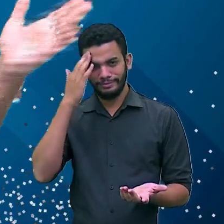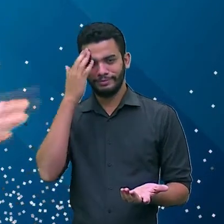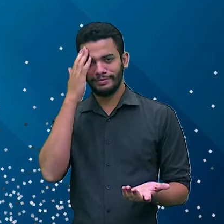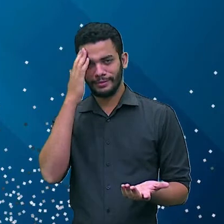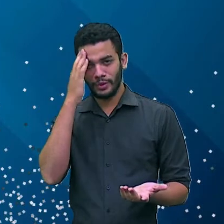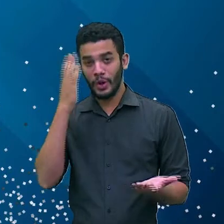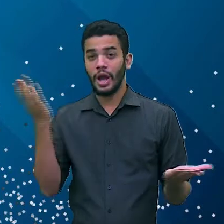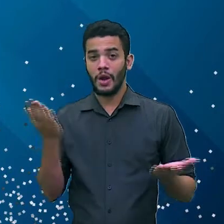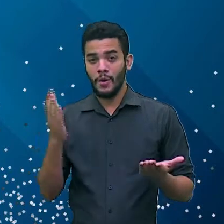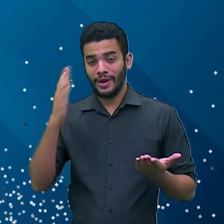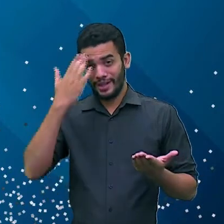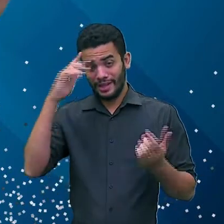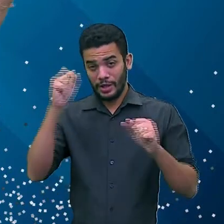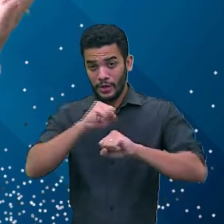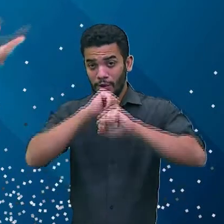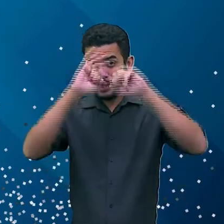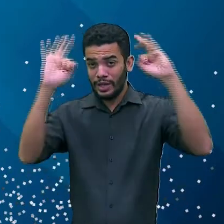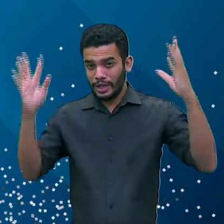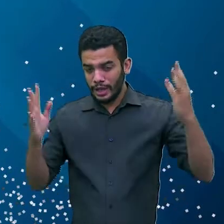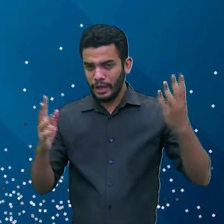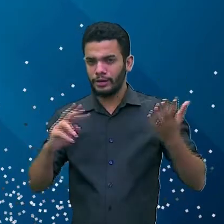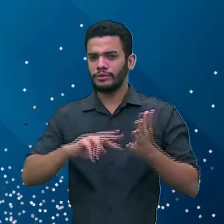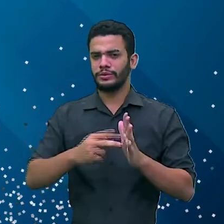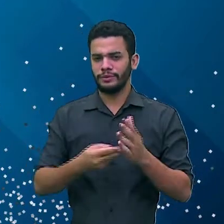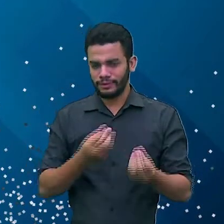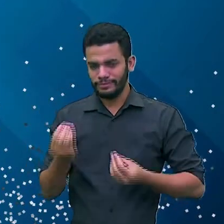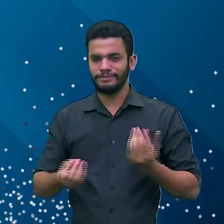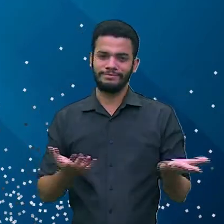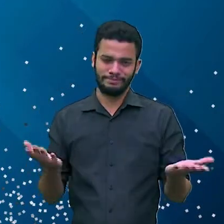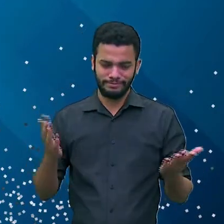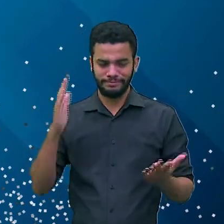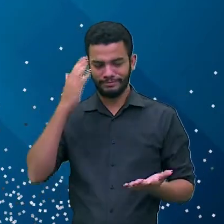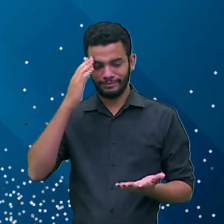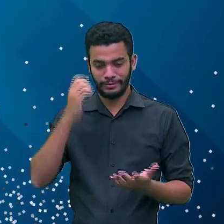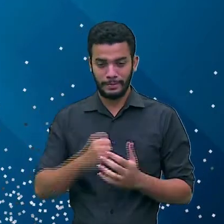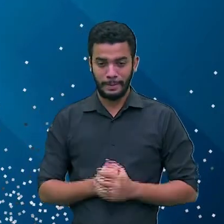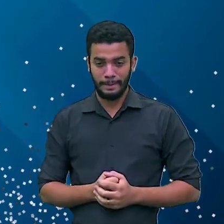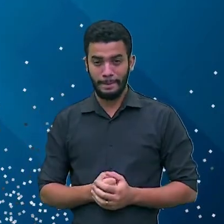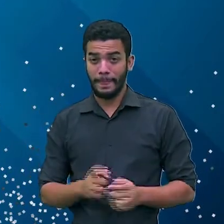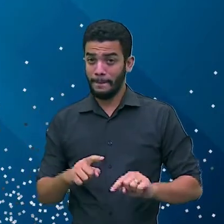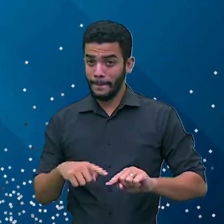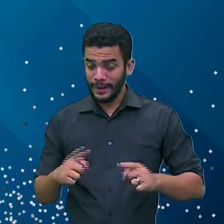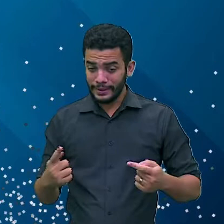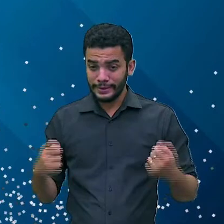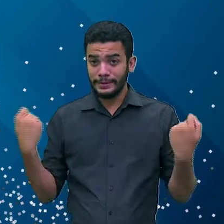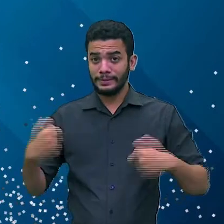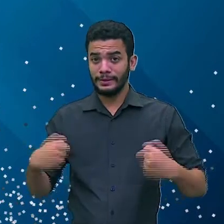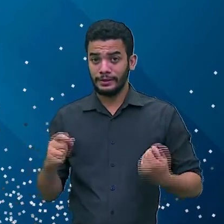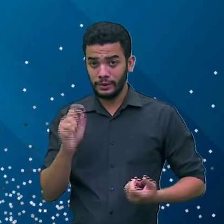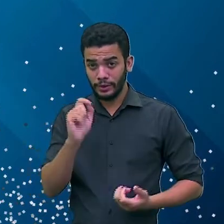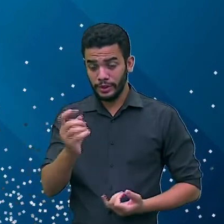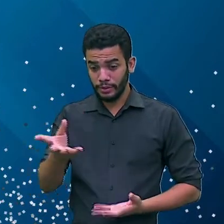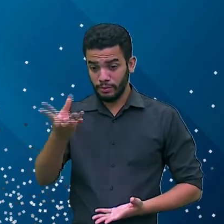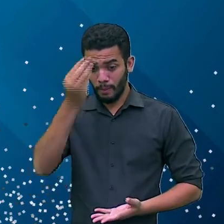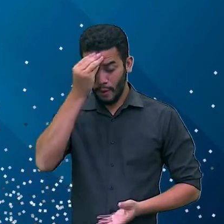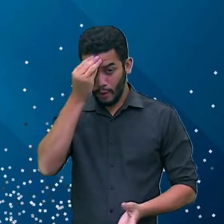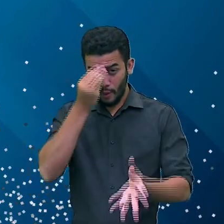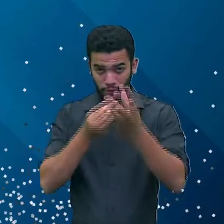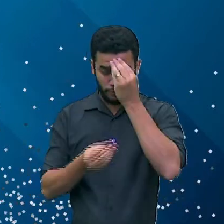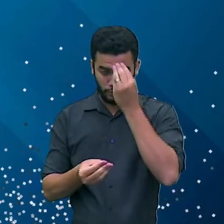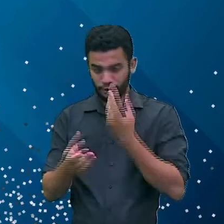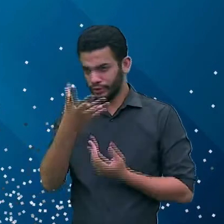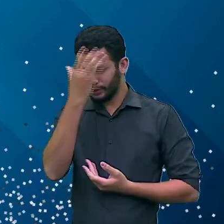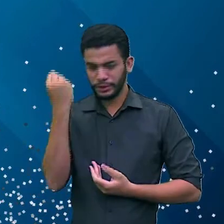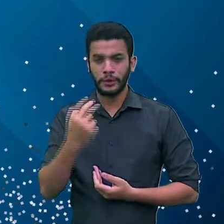conceituamos então o grande predicativo do sujeito. Nós precisamos guardar essa informação, que o predicativo